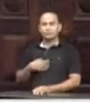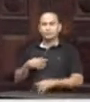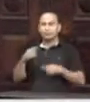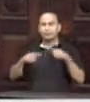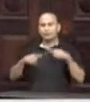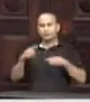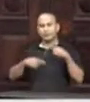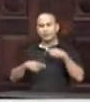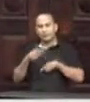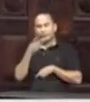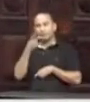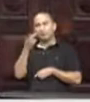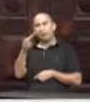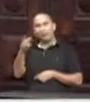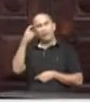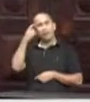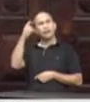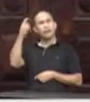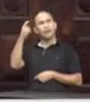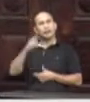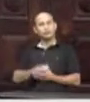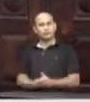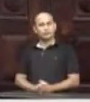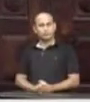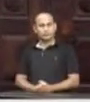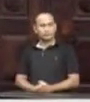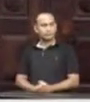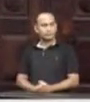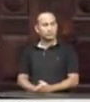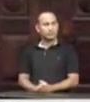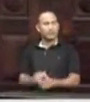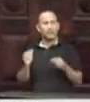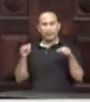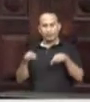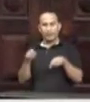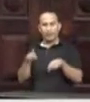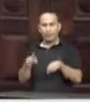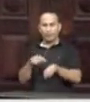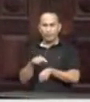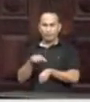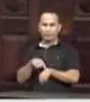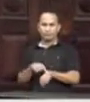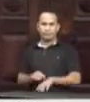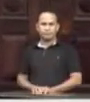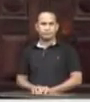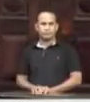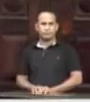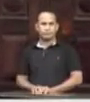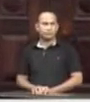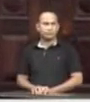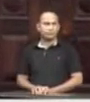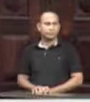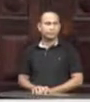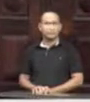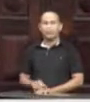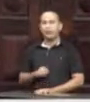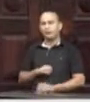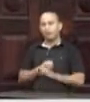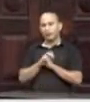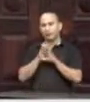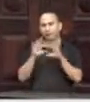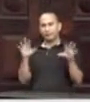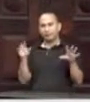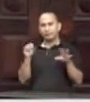de falar nossas ideias. É aqui, é nesse momento. É óbvio que